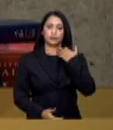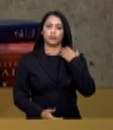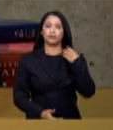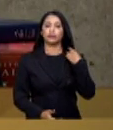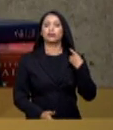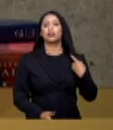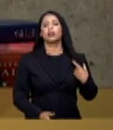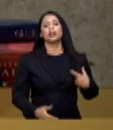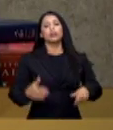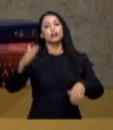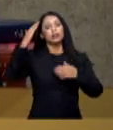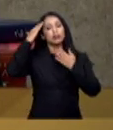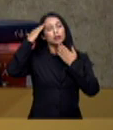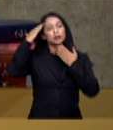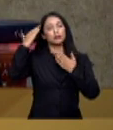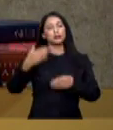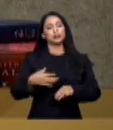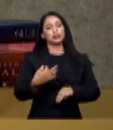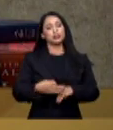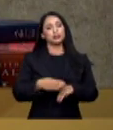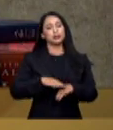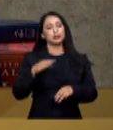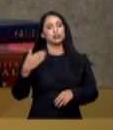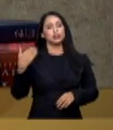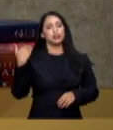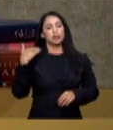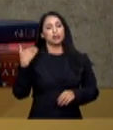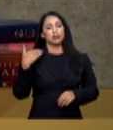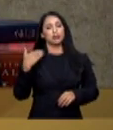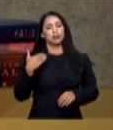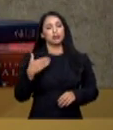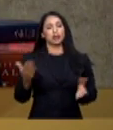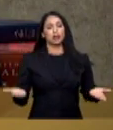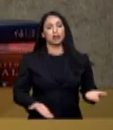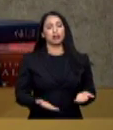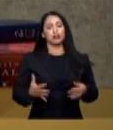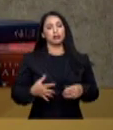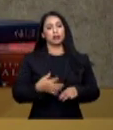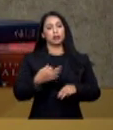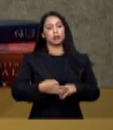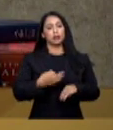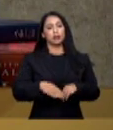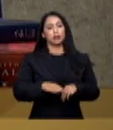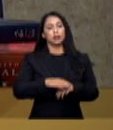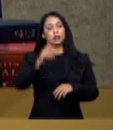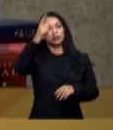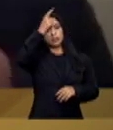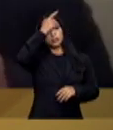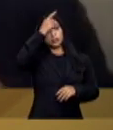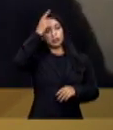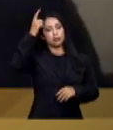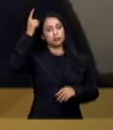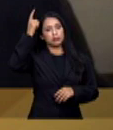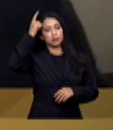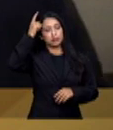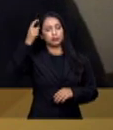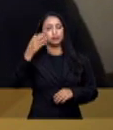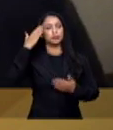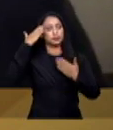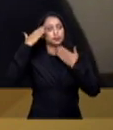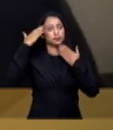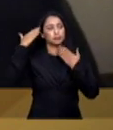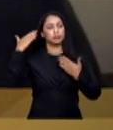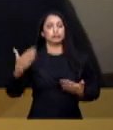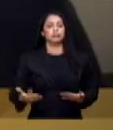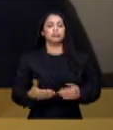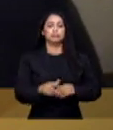Carmen Lúcia. Concedo a palavra agora à sua excelência, o ministro Ricardo Lewandowski. Obrigado, senhor presidente. Cumprimento todos